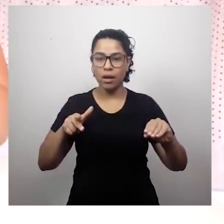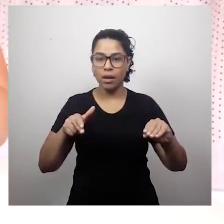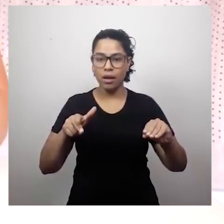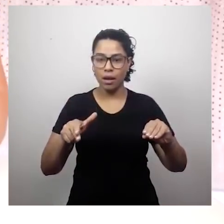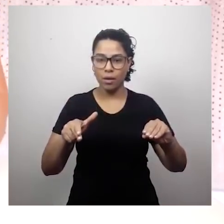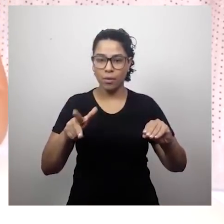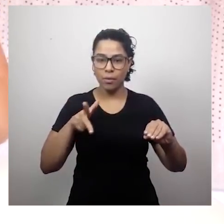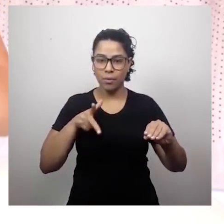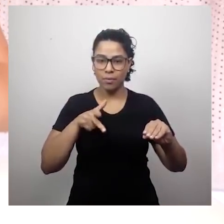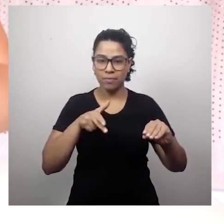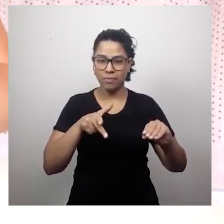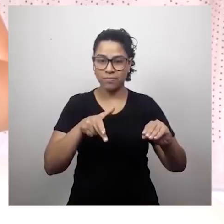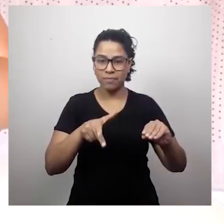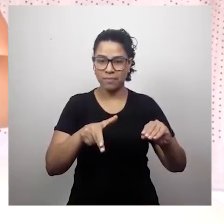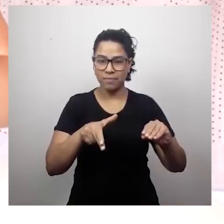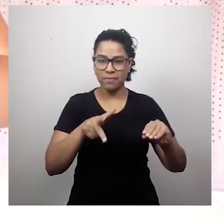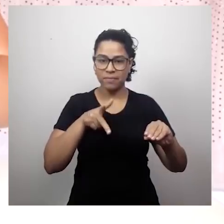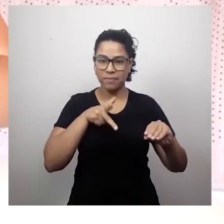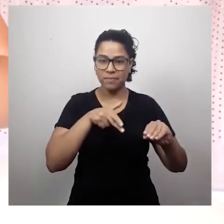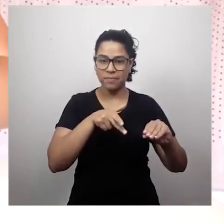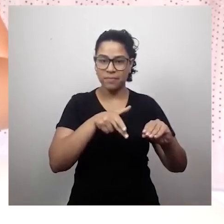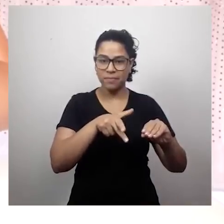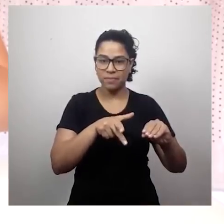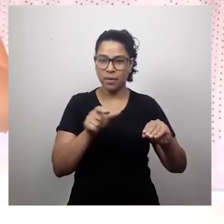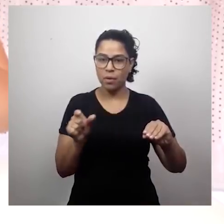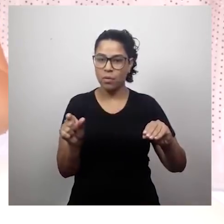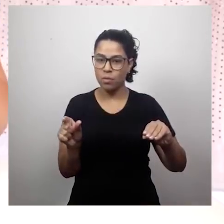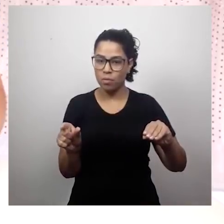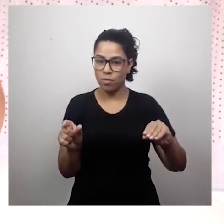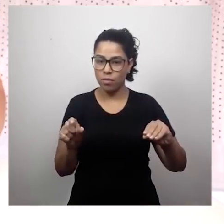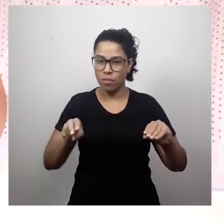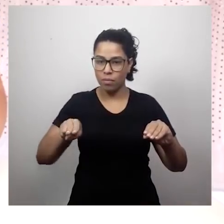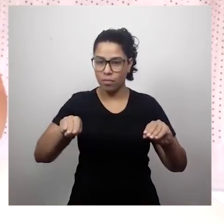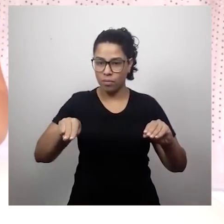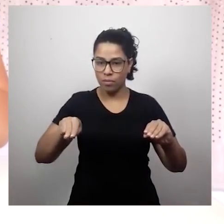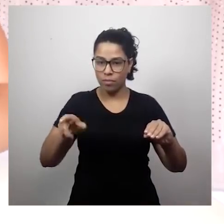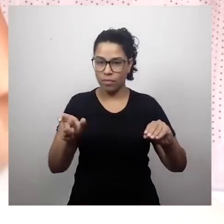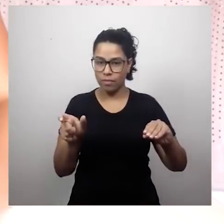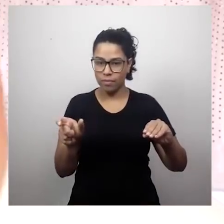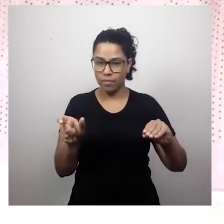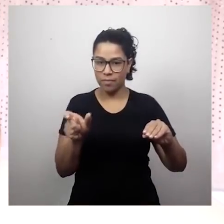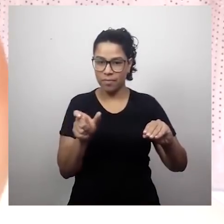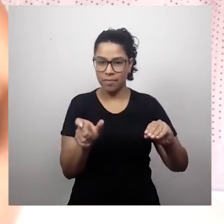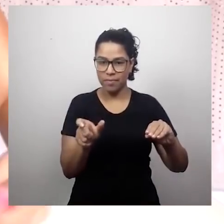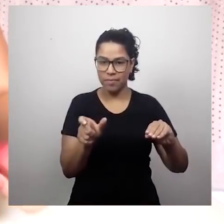recortar e dividir em espaços de aproximadamente 2 dedos.